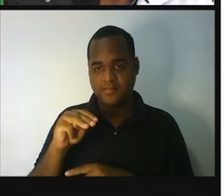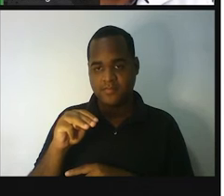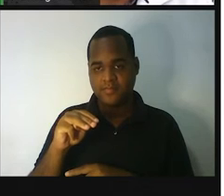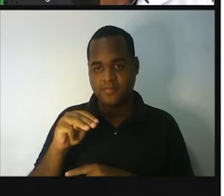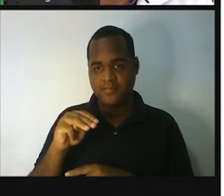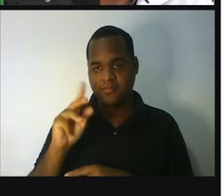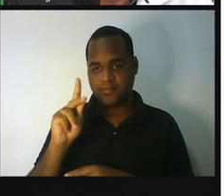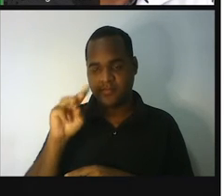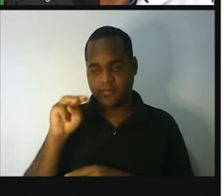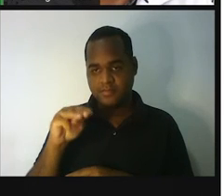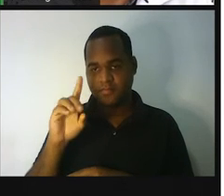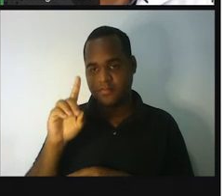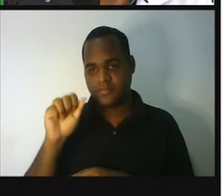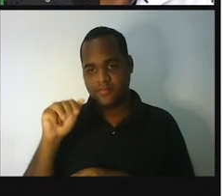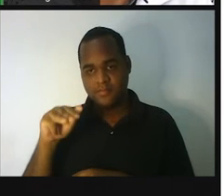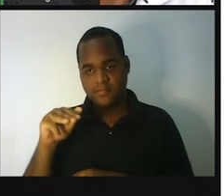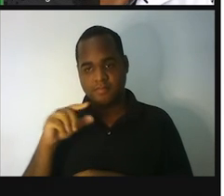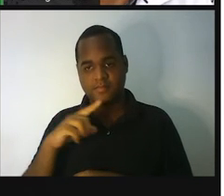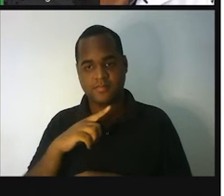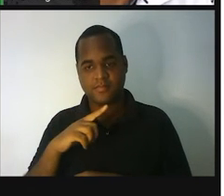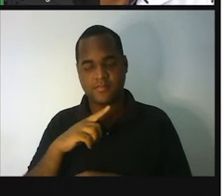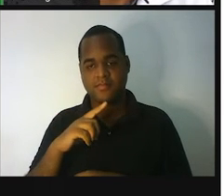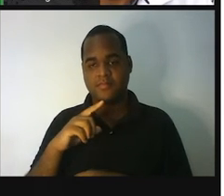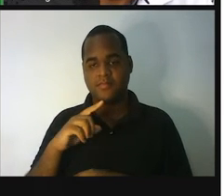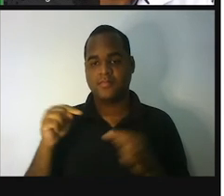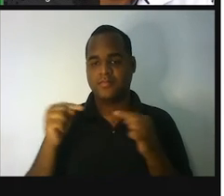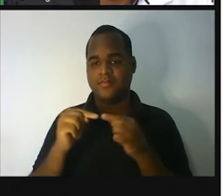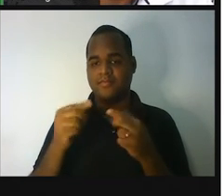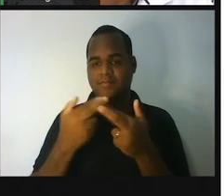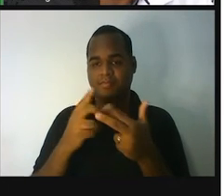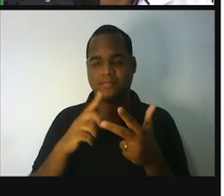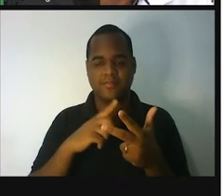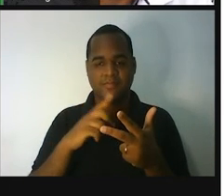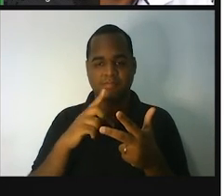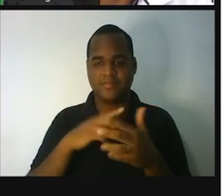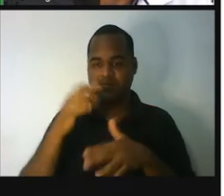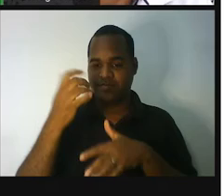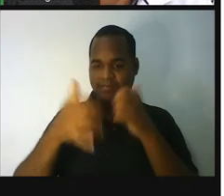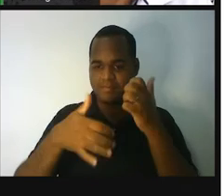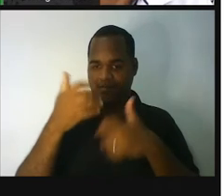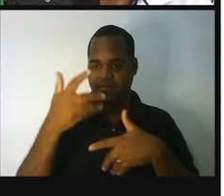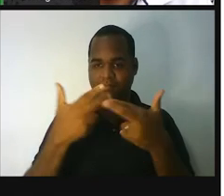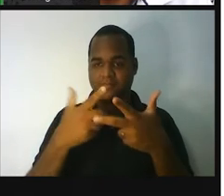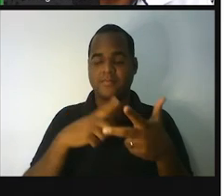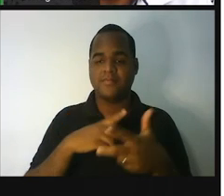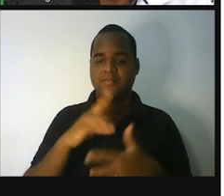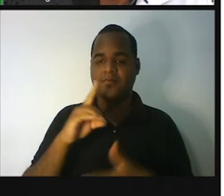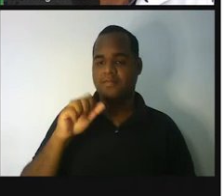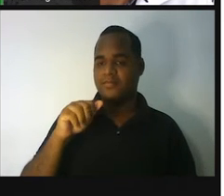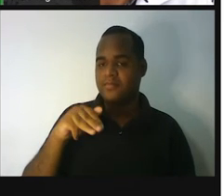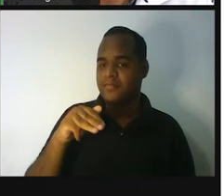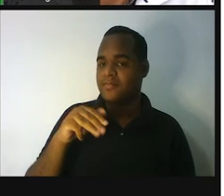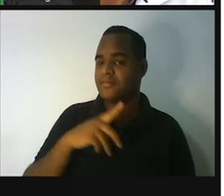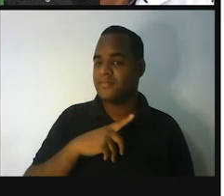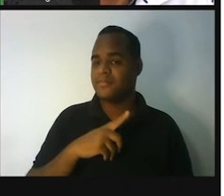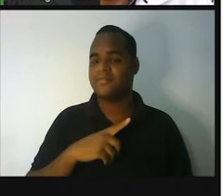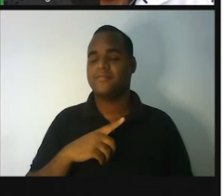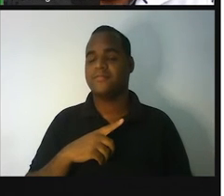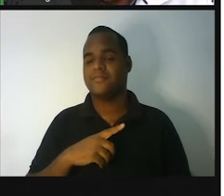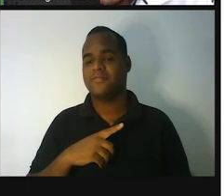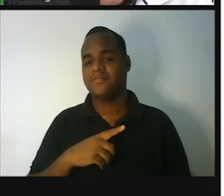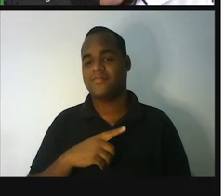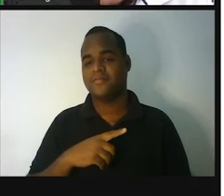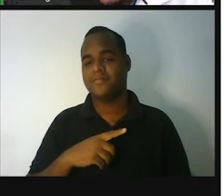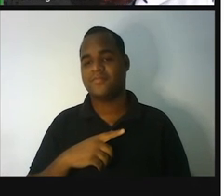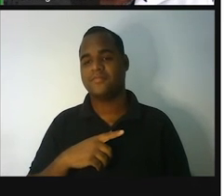para o metro quantos multiplicações a gente fez por 10 a gente fez uma multiplicação por 10 duas